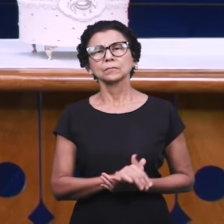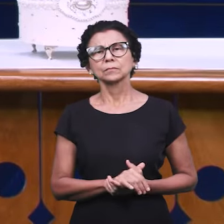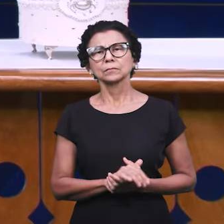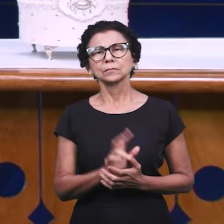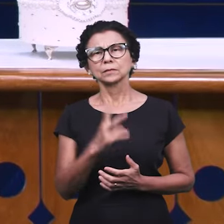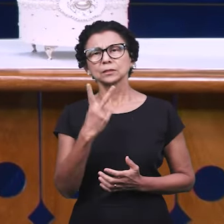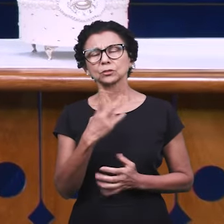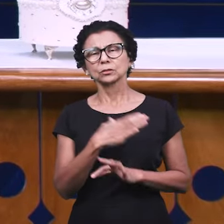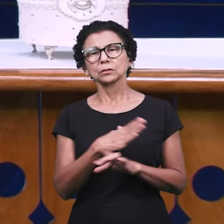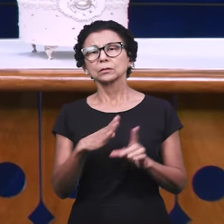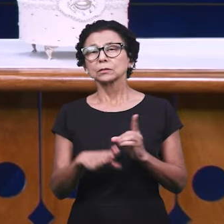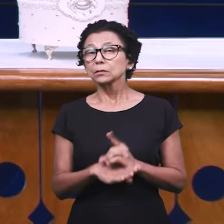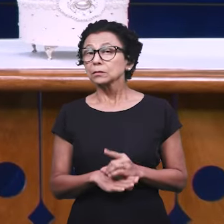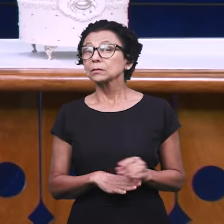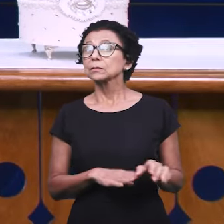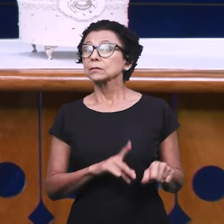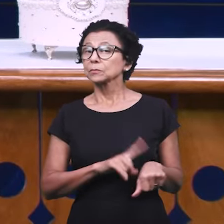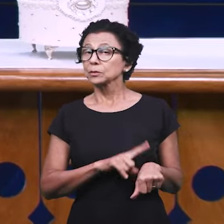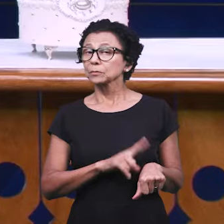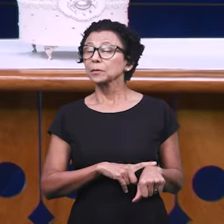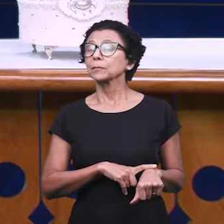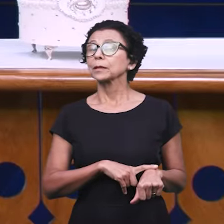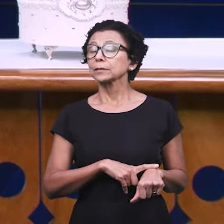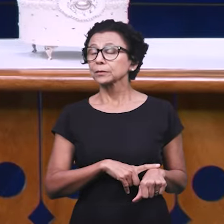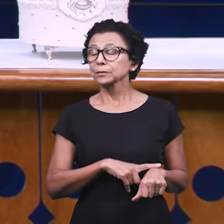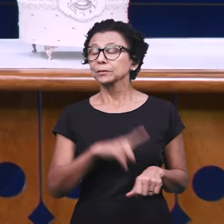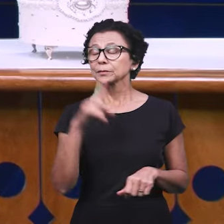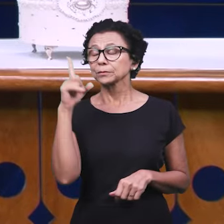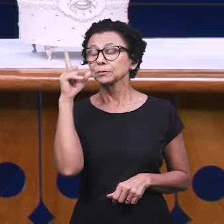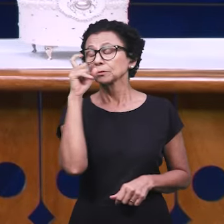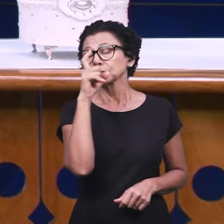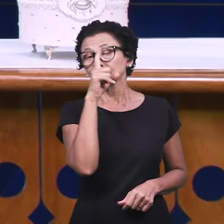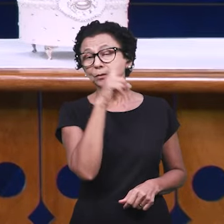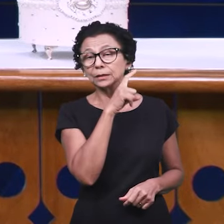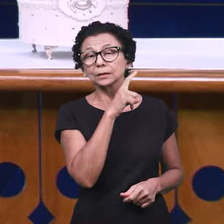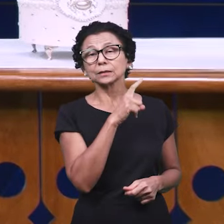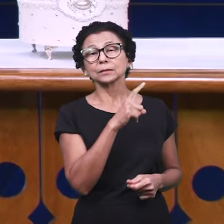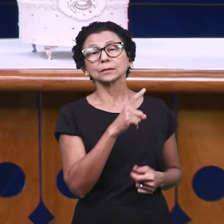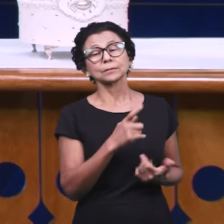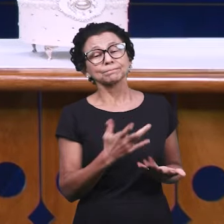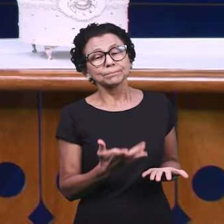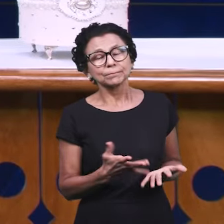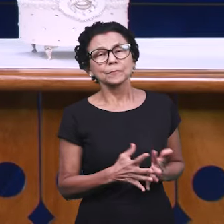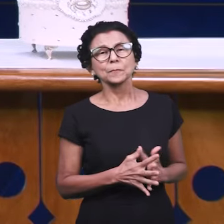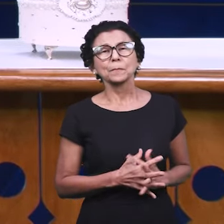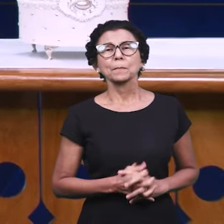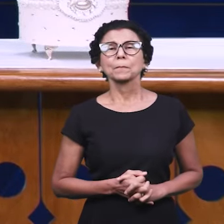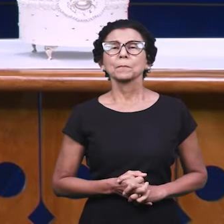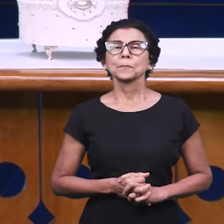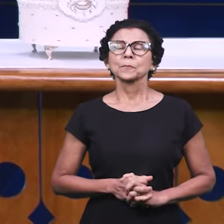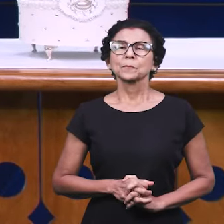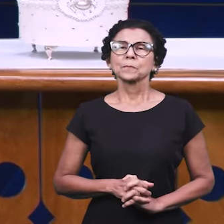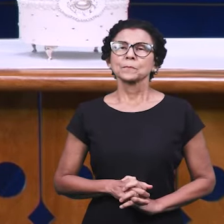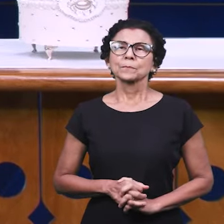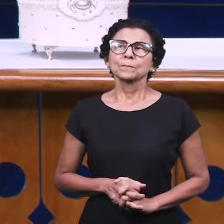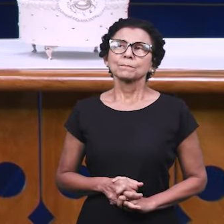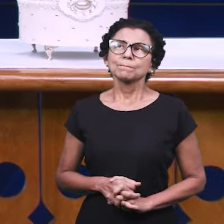enfrenta certamente muitos momentos, e alguns destes momentos são momentos difíceis, uns